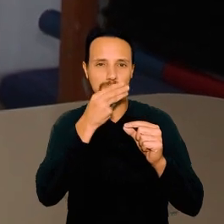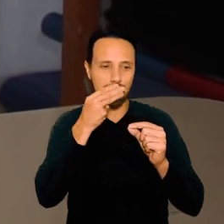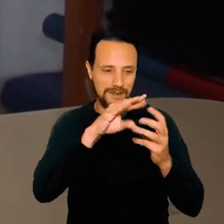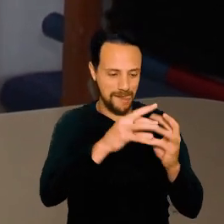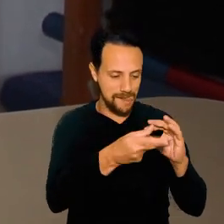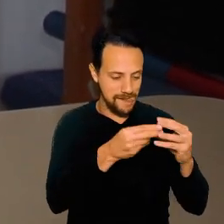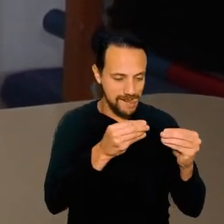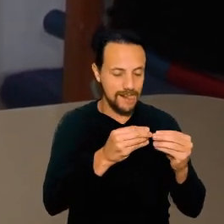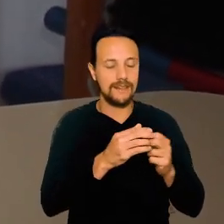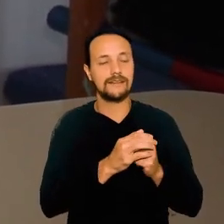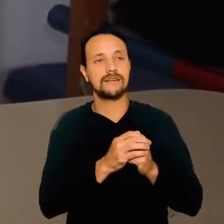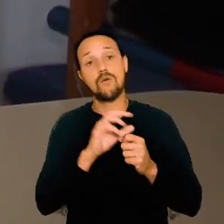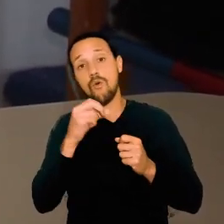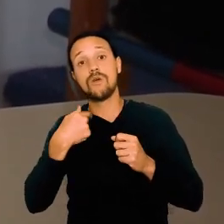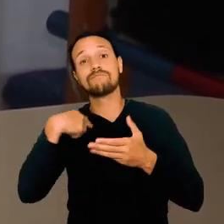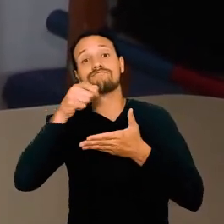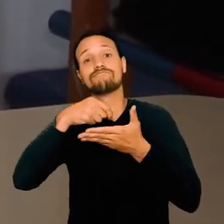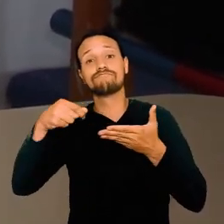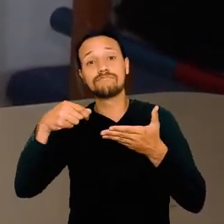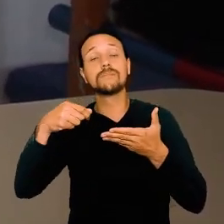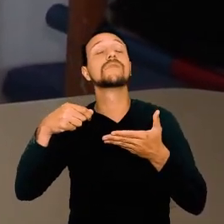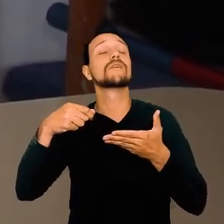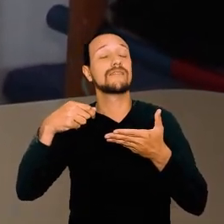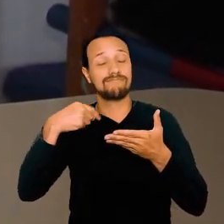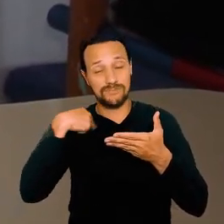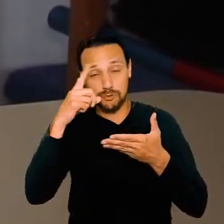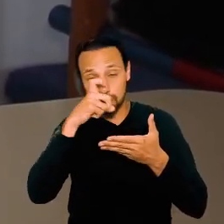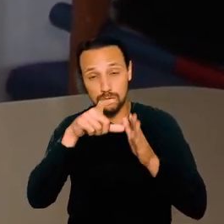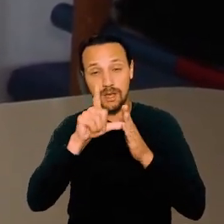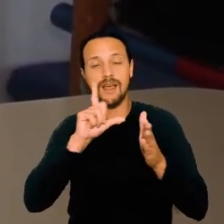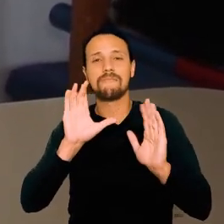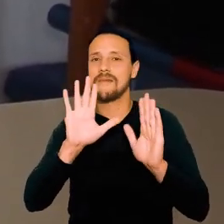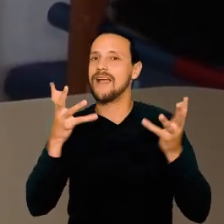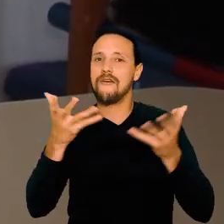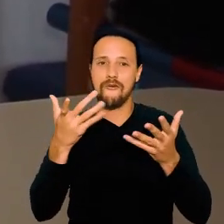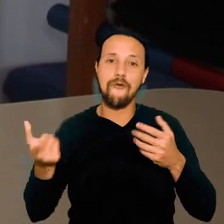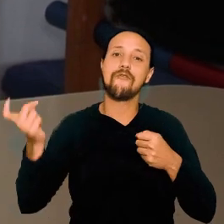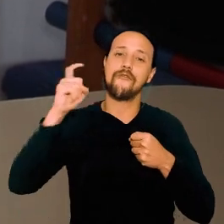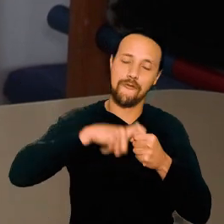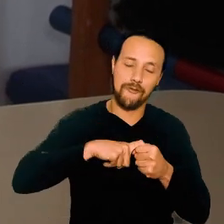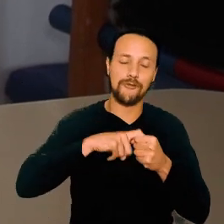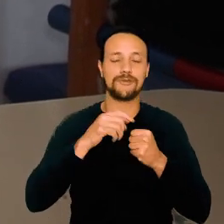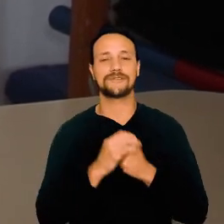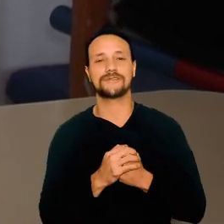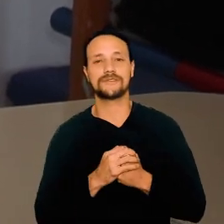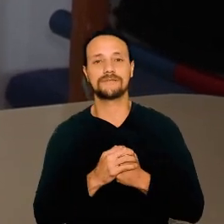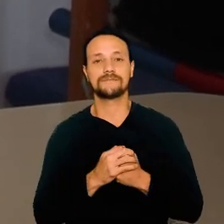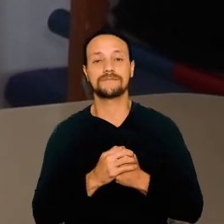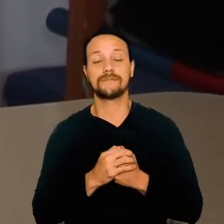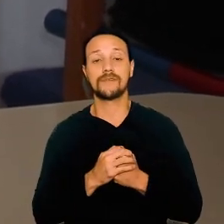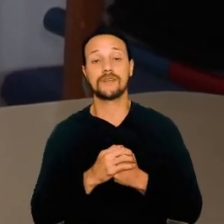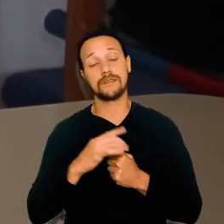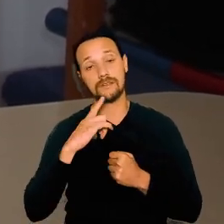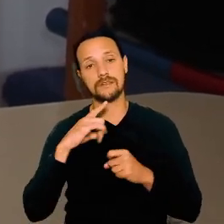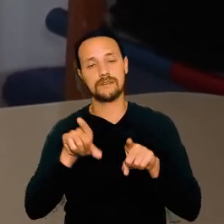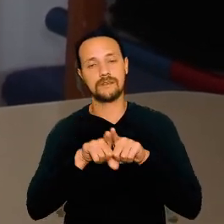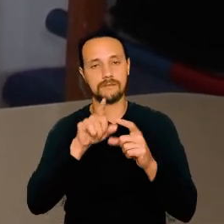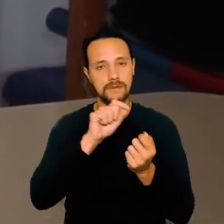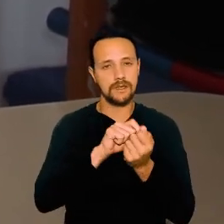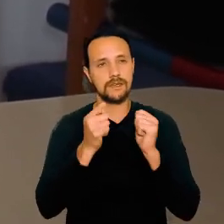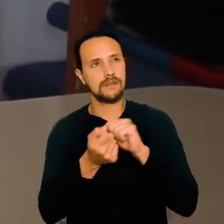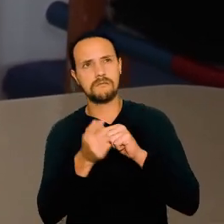para fazer o que eu fazia antes, né? O que eu tinha parado de fazer, eu comecei a fazer de novo, né? Com